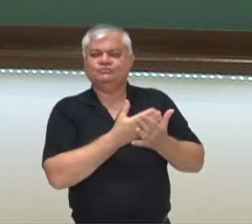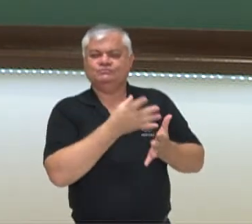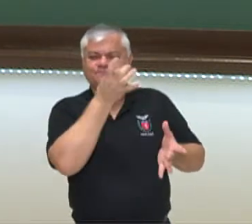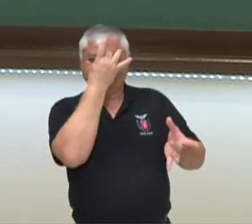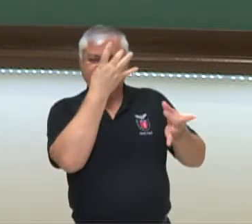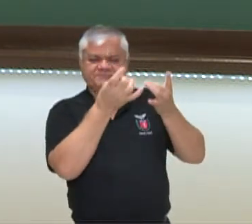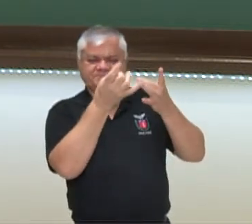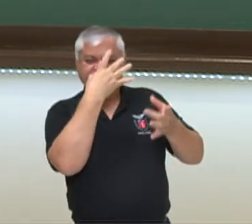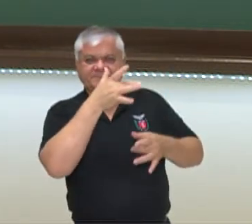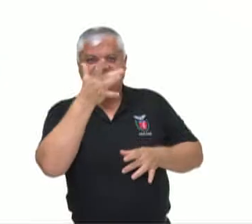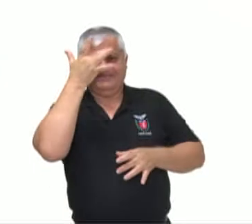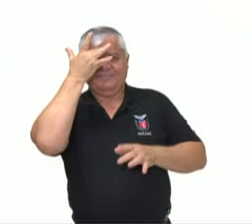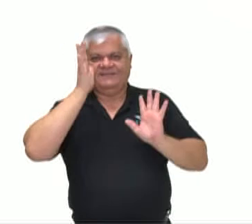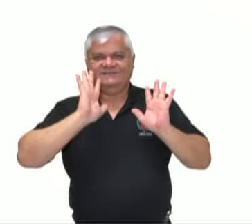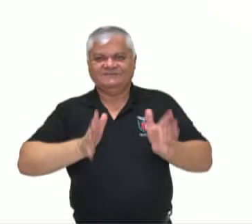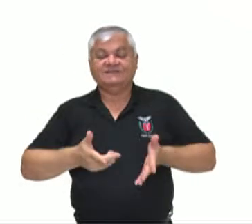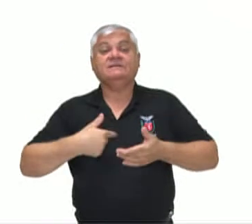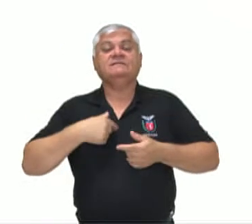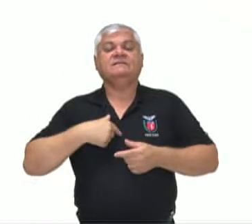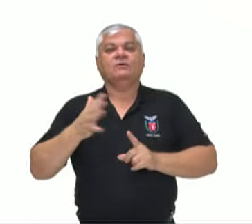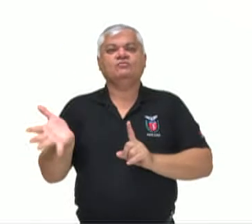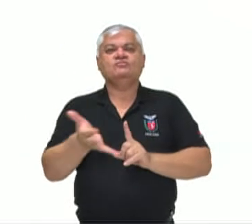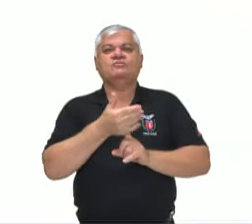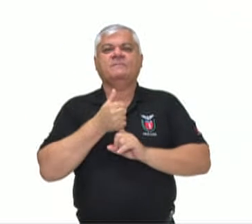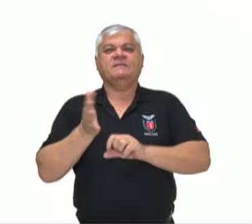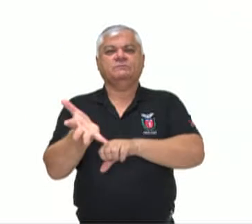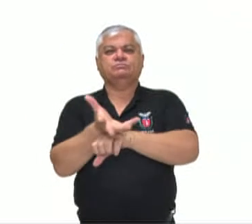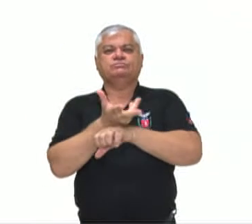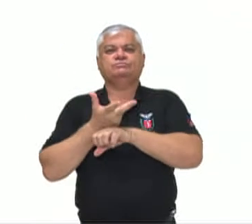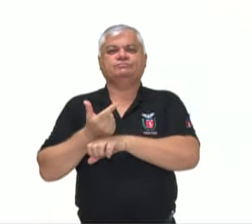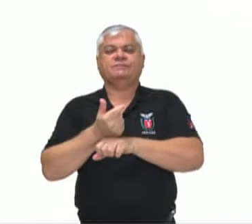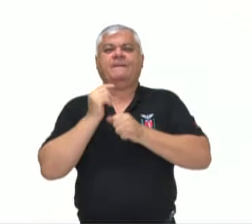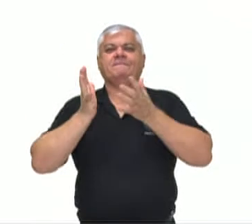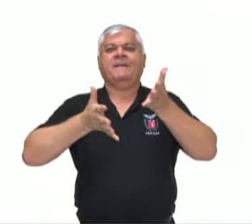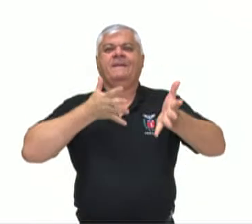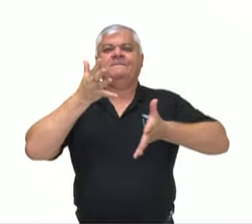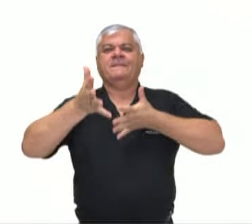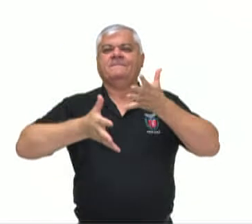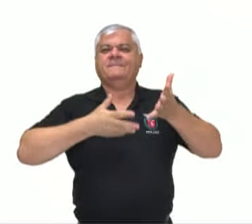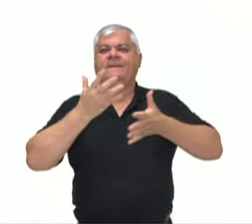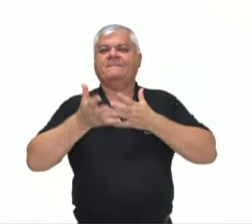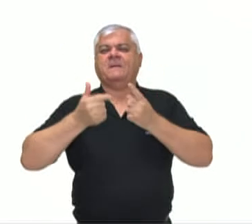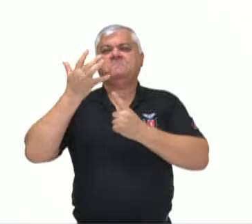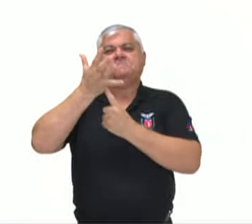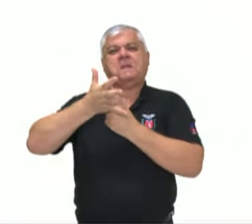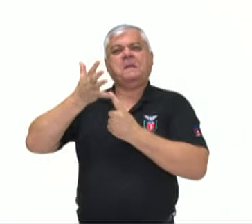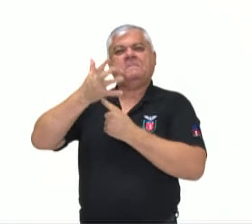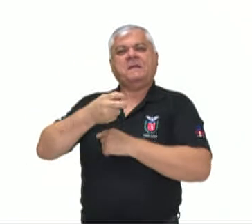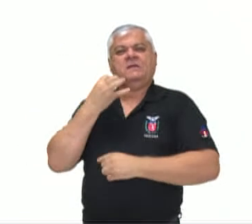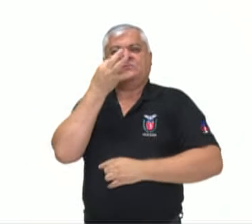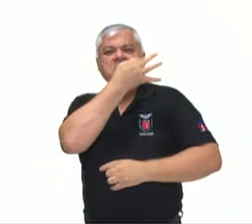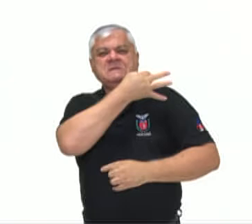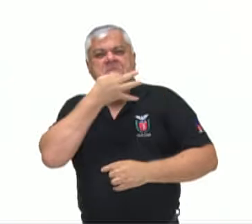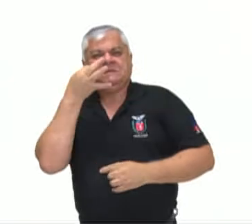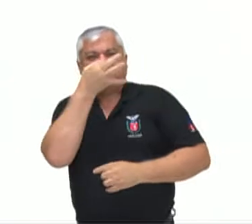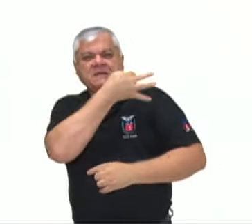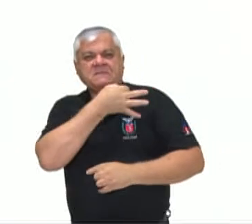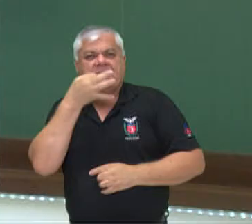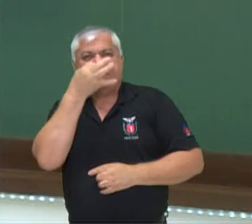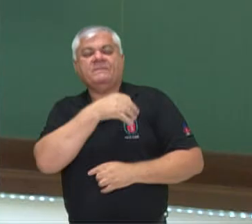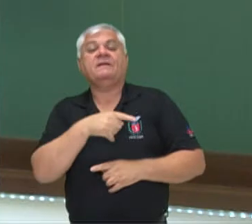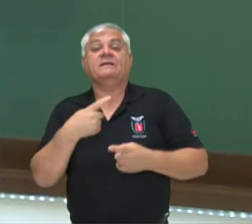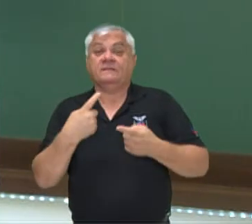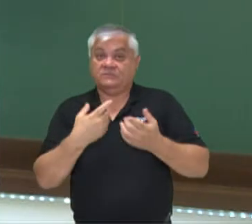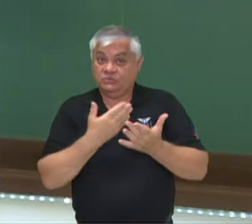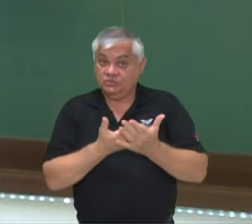oratória e dominar, né, esse assunto. Então, quando você conhece antecipadamente o assunto, caso a gente não domine, a gente tem tempo